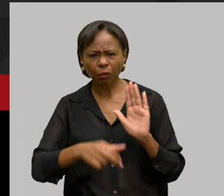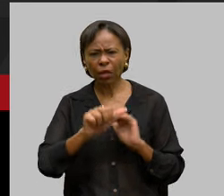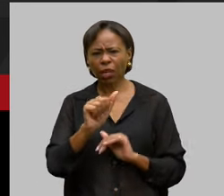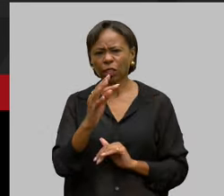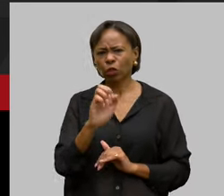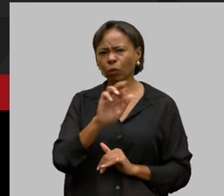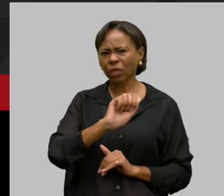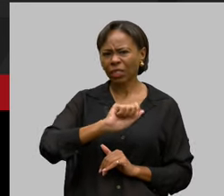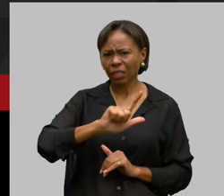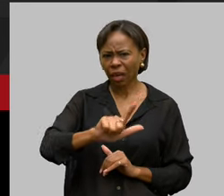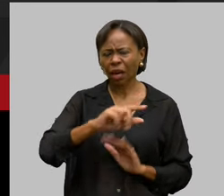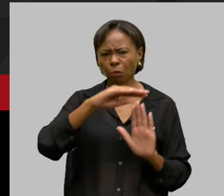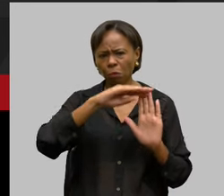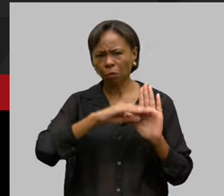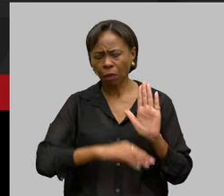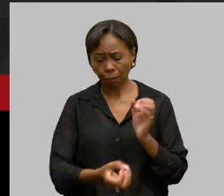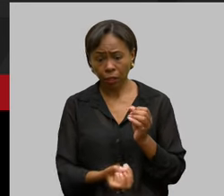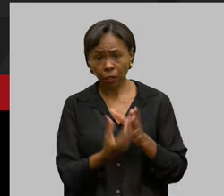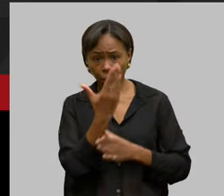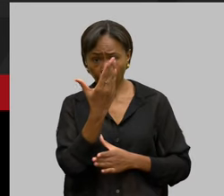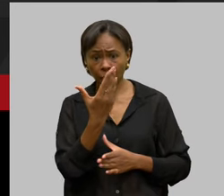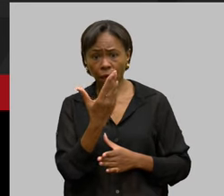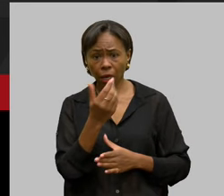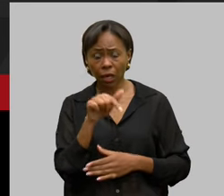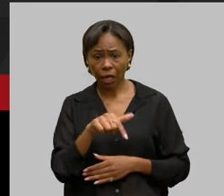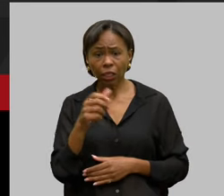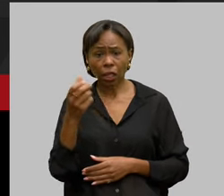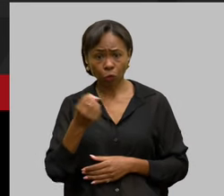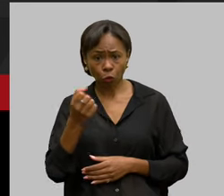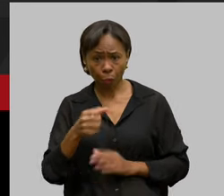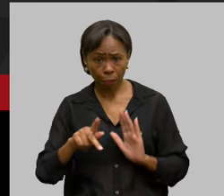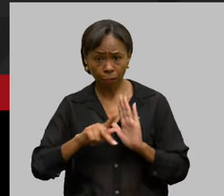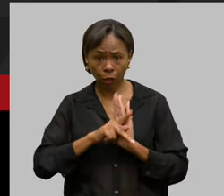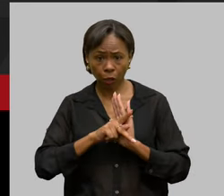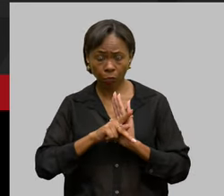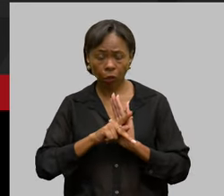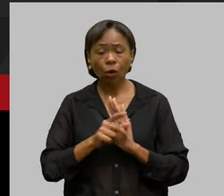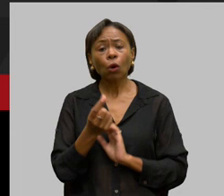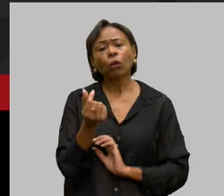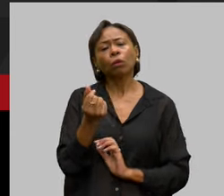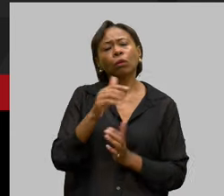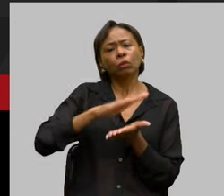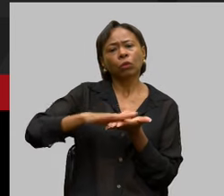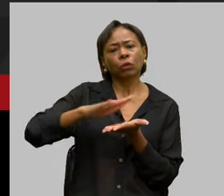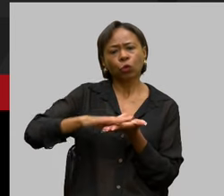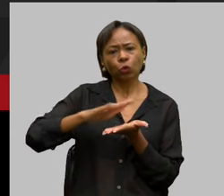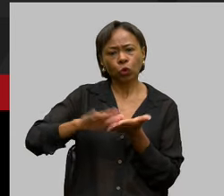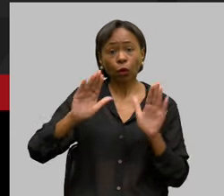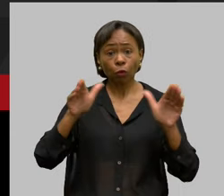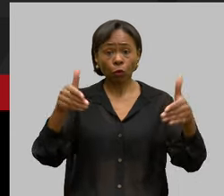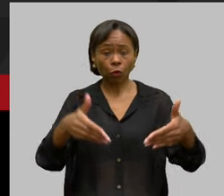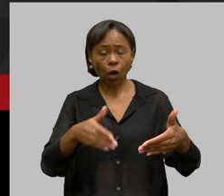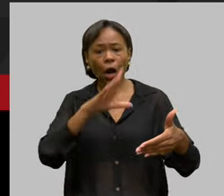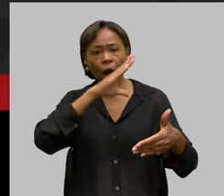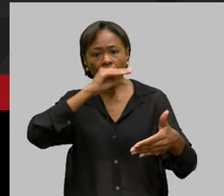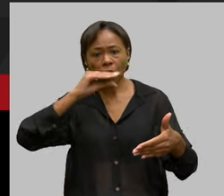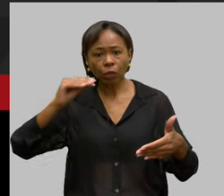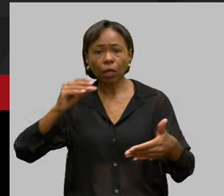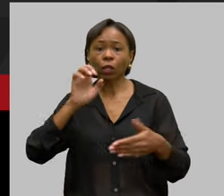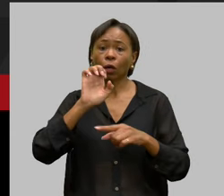regime próprio como esse será que os custeios que eram definidos para os servidores para o ente